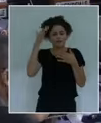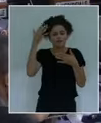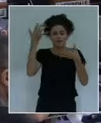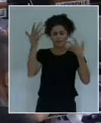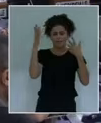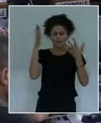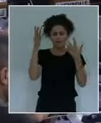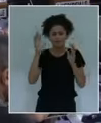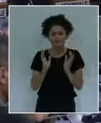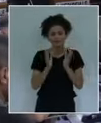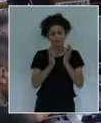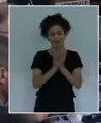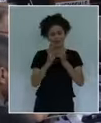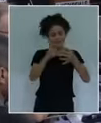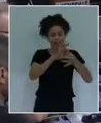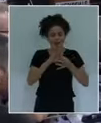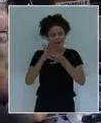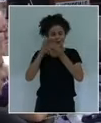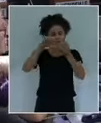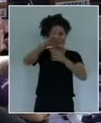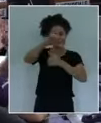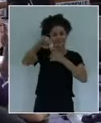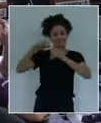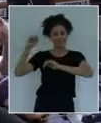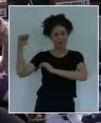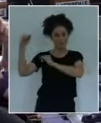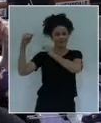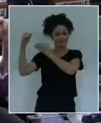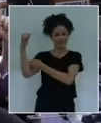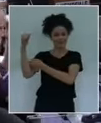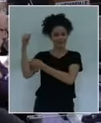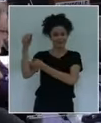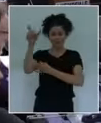sozinho. E você foi muito bem monitorado